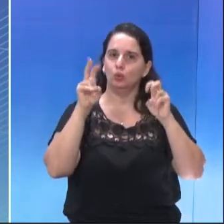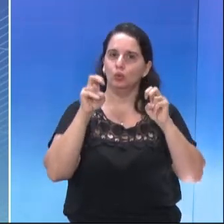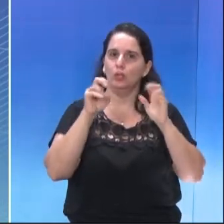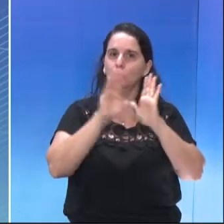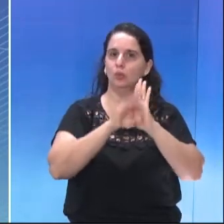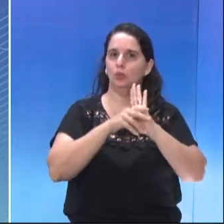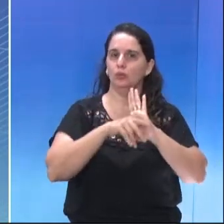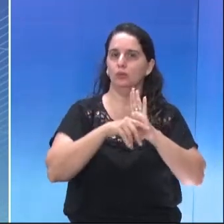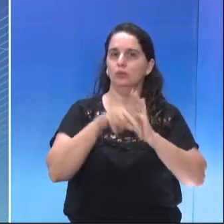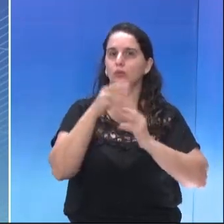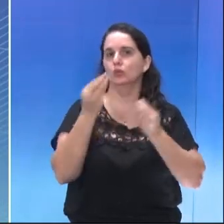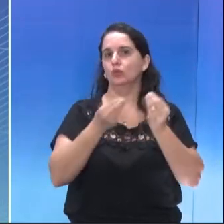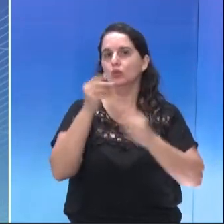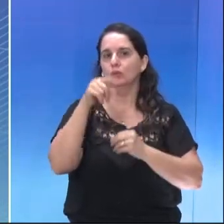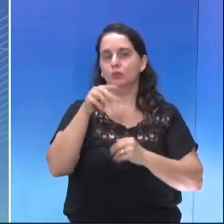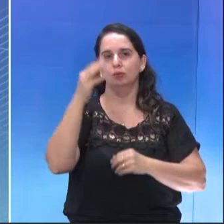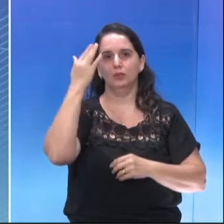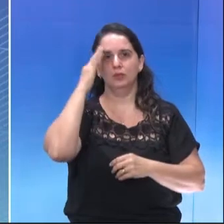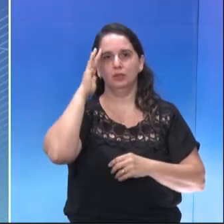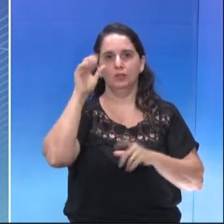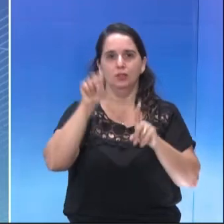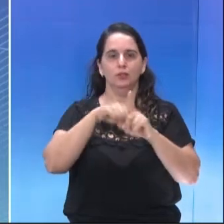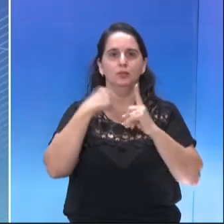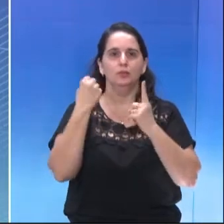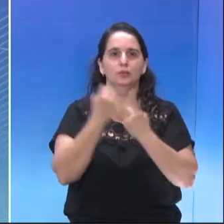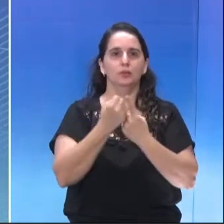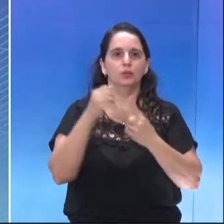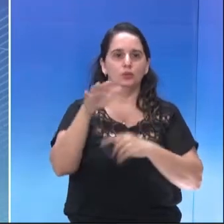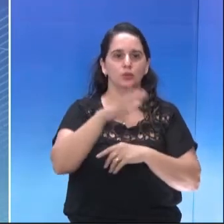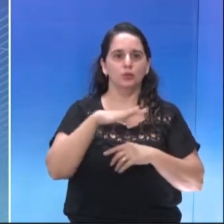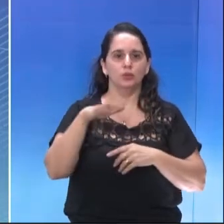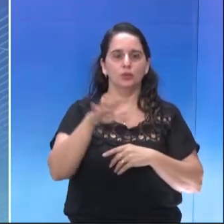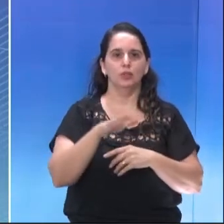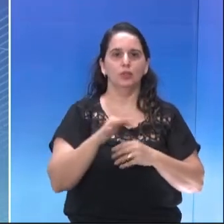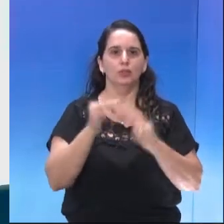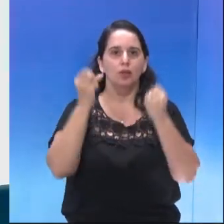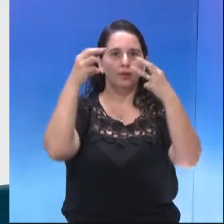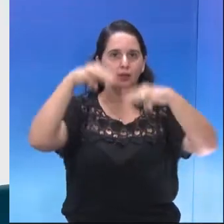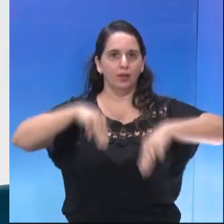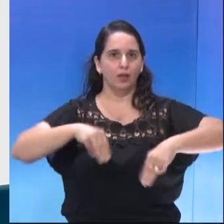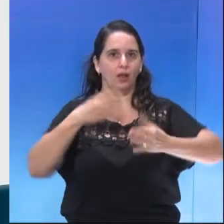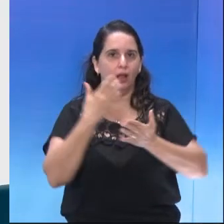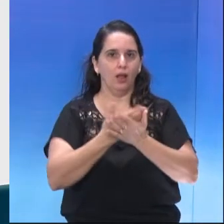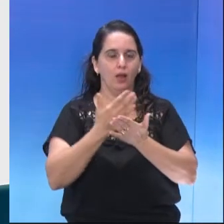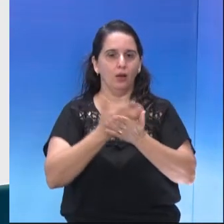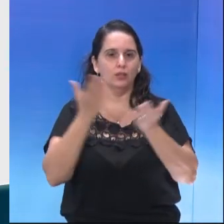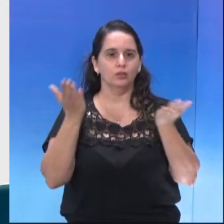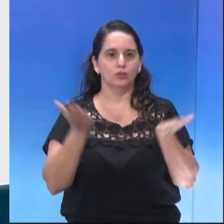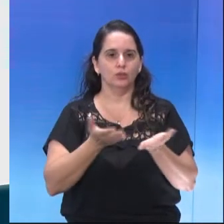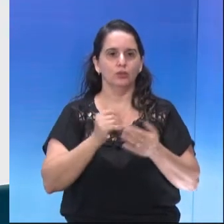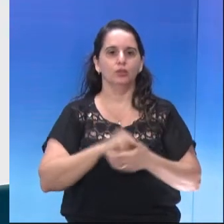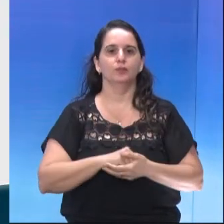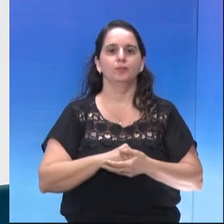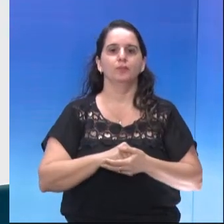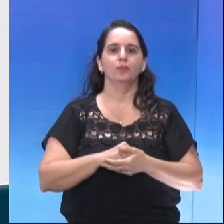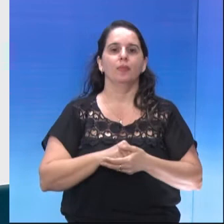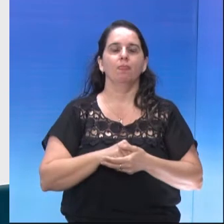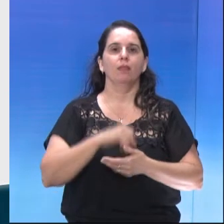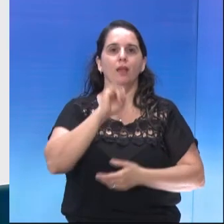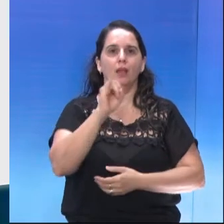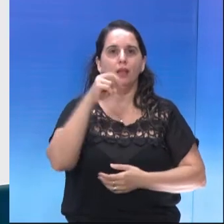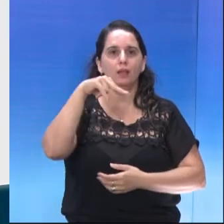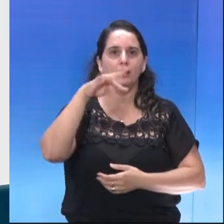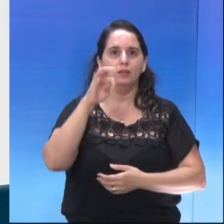que você entende por sociedade. Eu quero concluir a aula de hoje falando disso aí, intervenção. Você